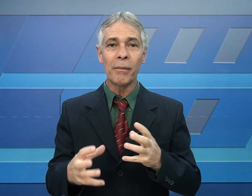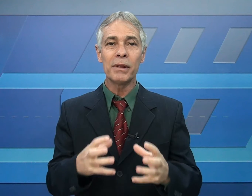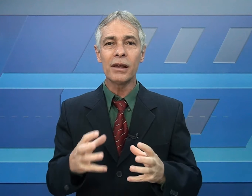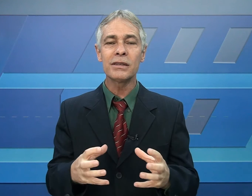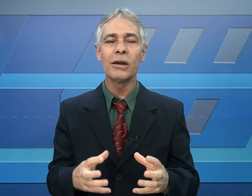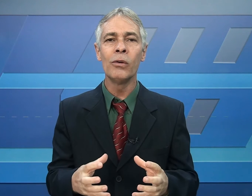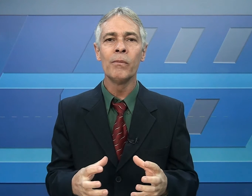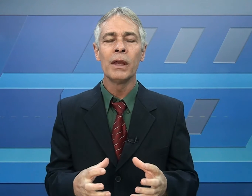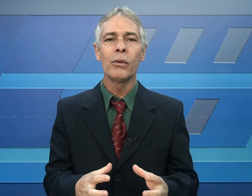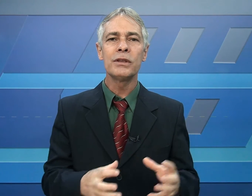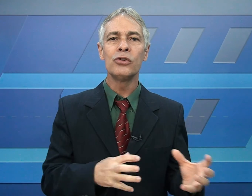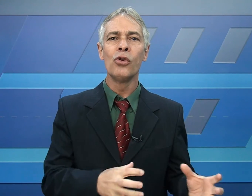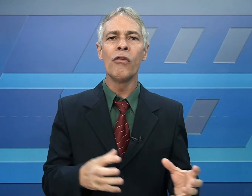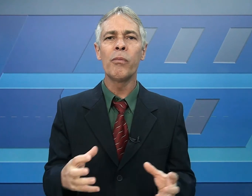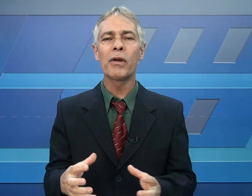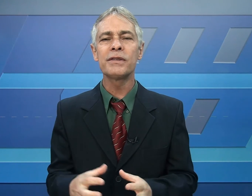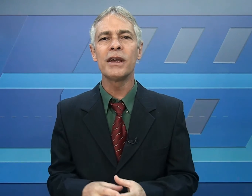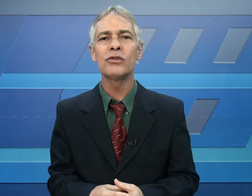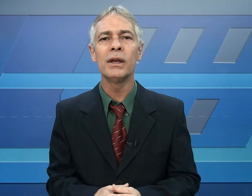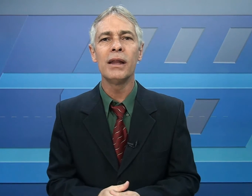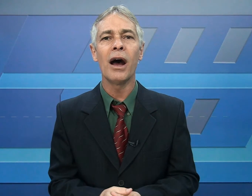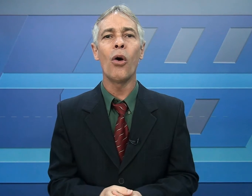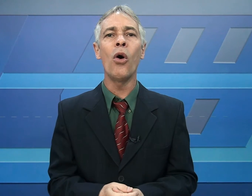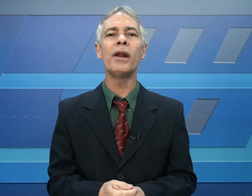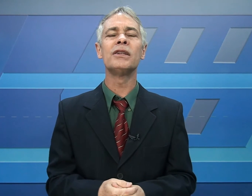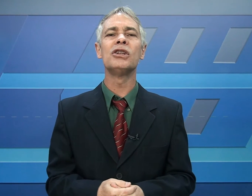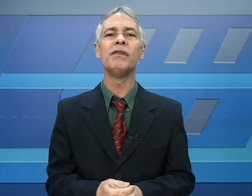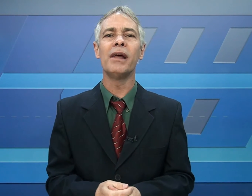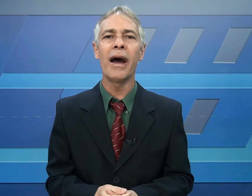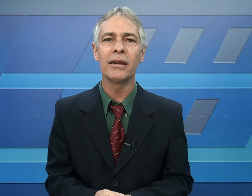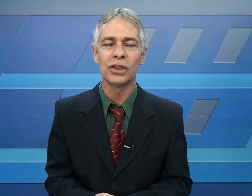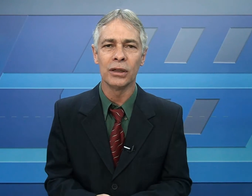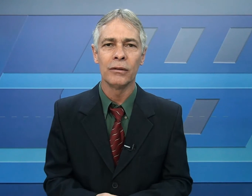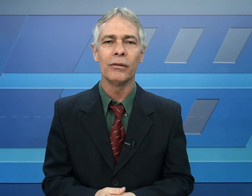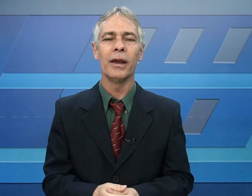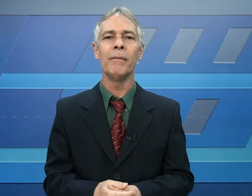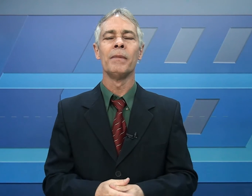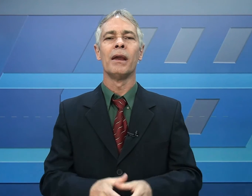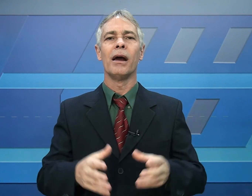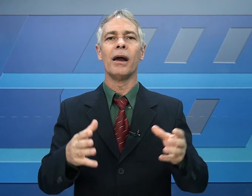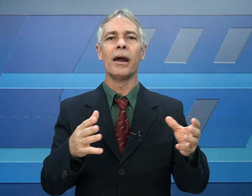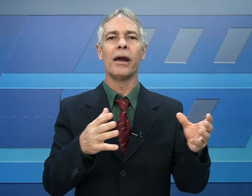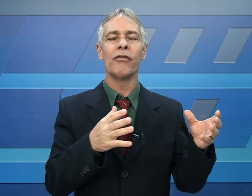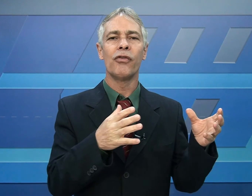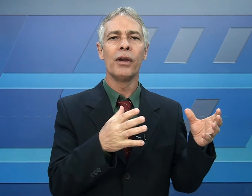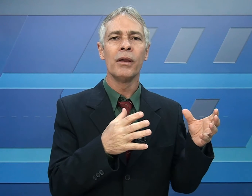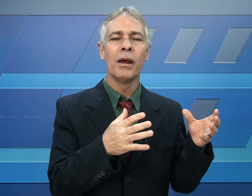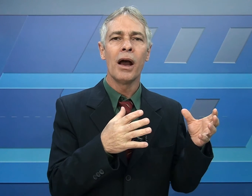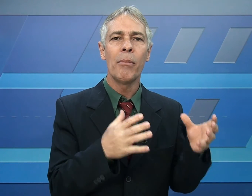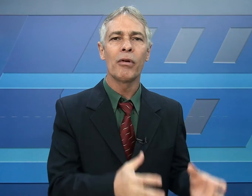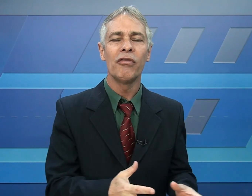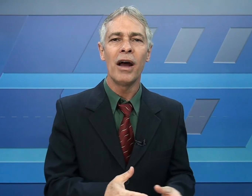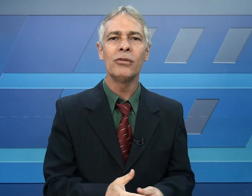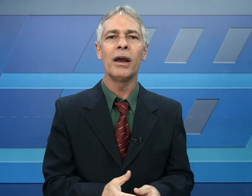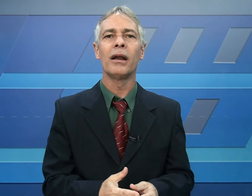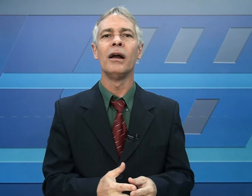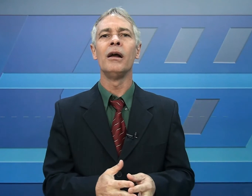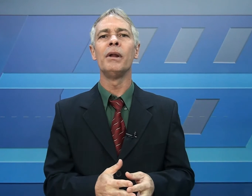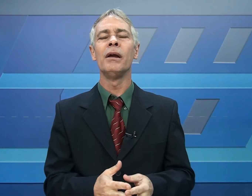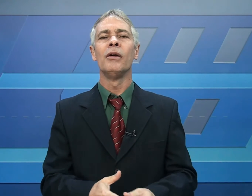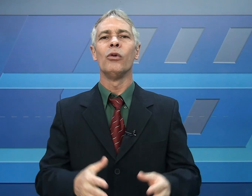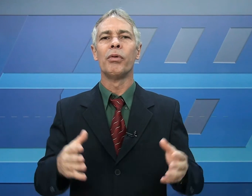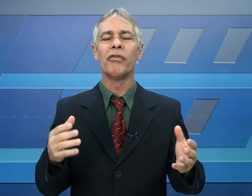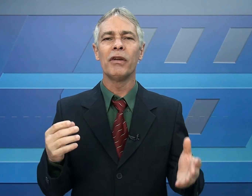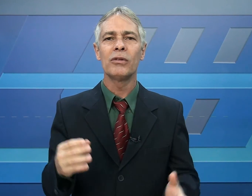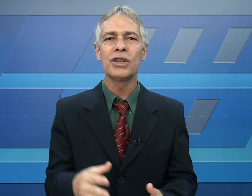para adaptação com esse novo processo aí da oratividade, né? Foi aprovado na